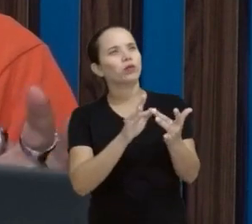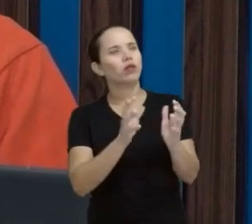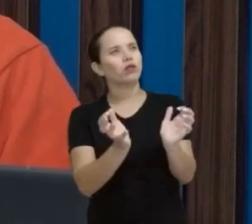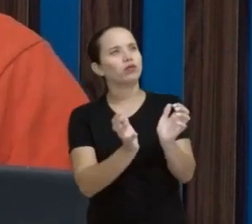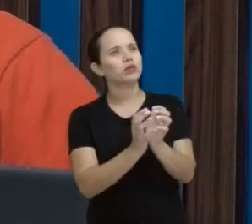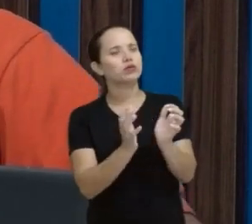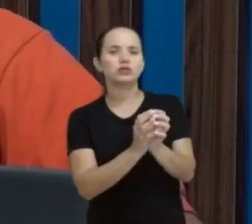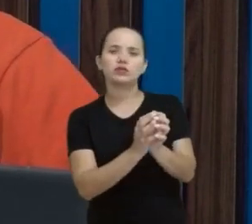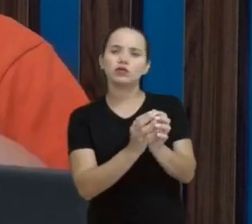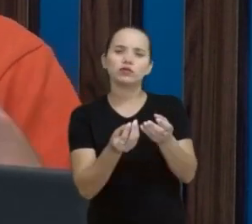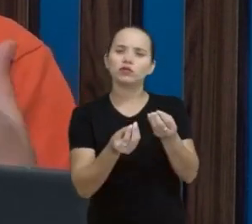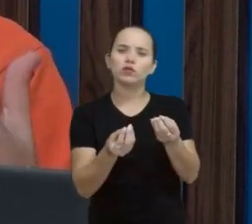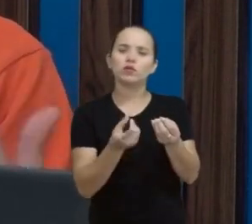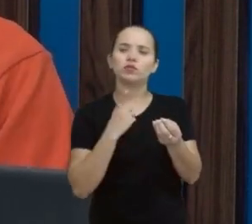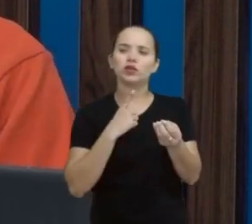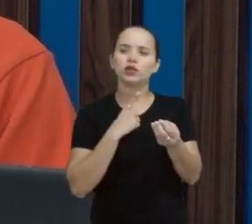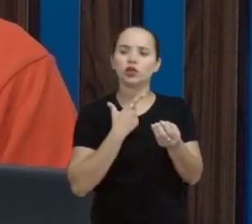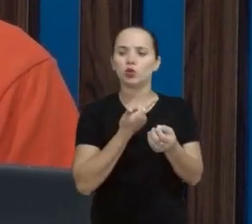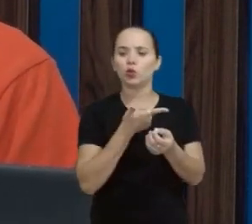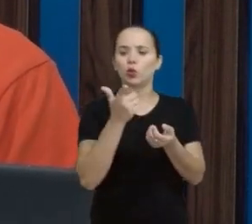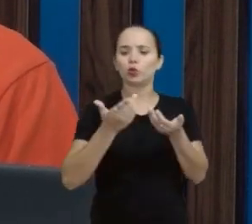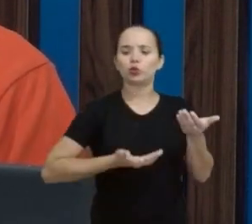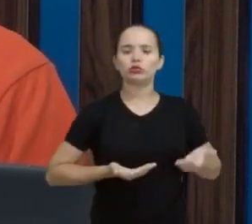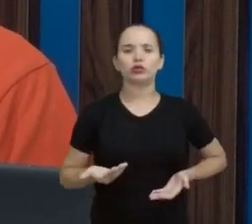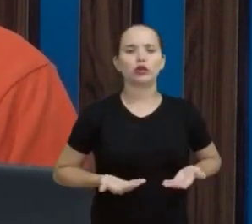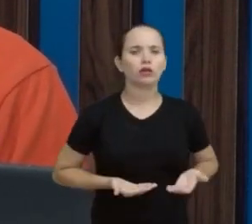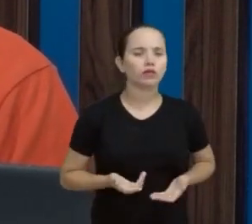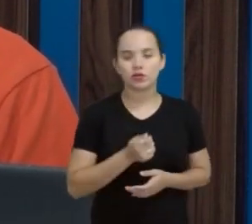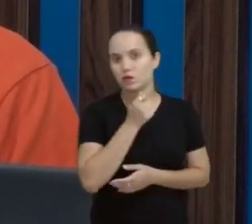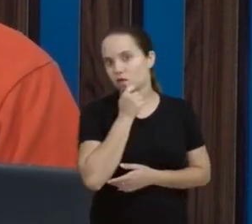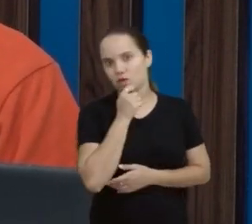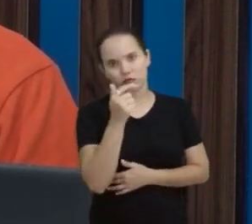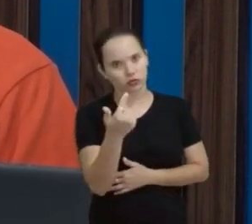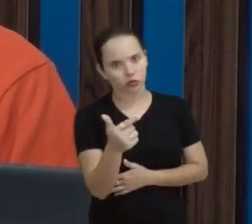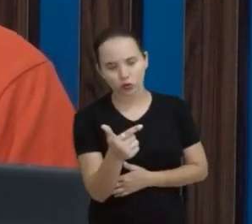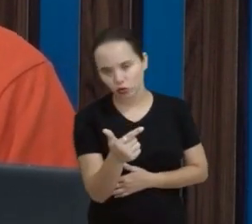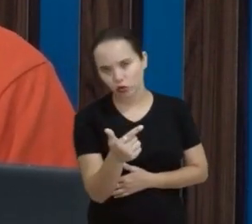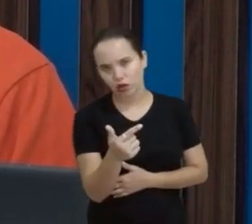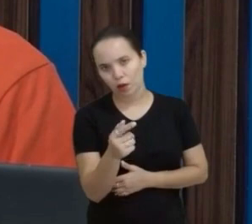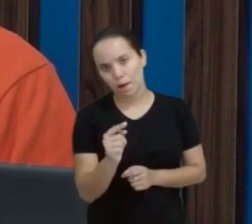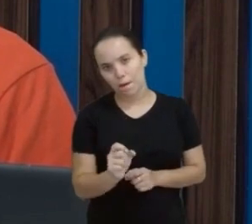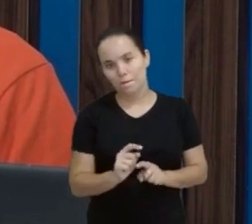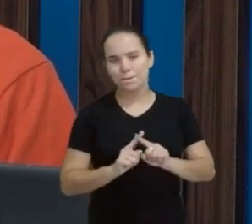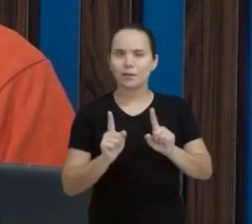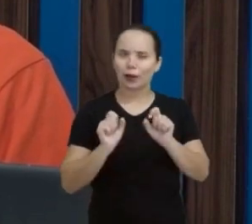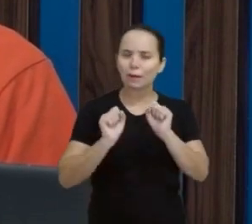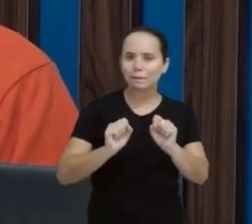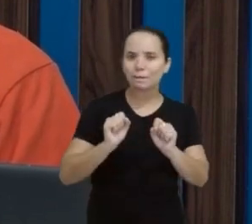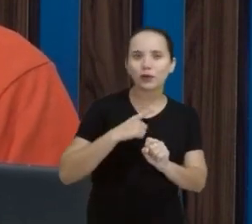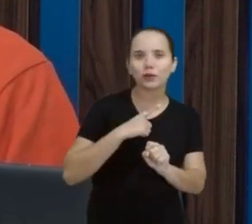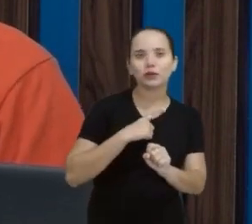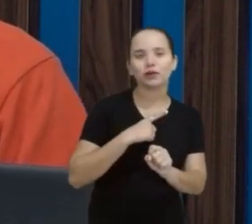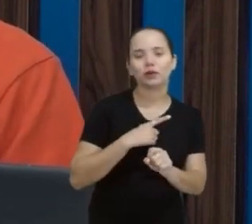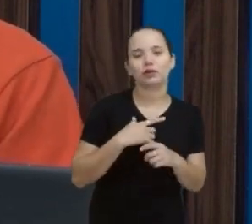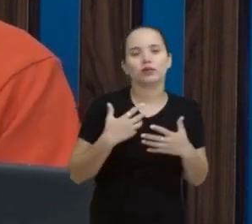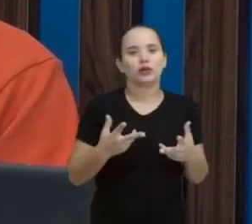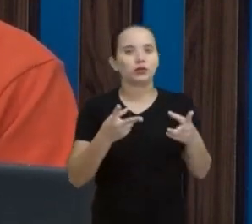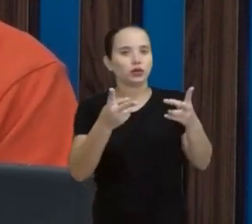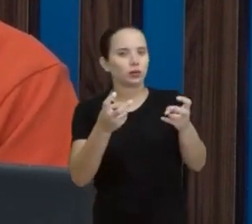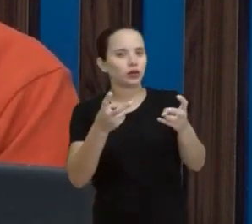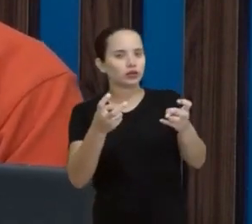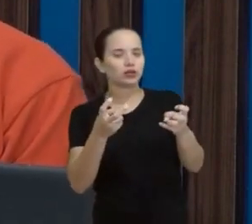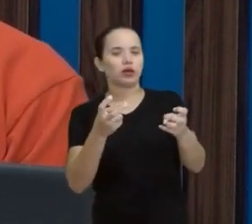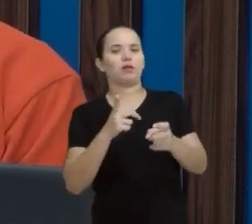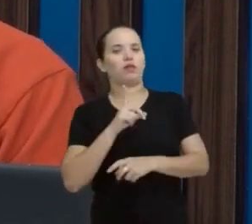ele pode ter outros serviços que ele ainda não tem e que ele poderia ter, né? A gente percebe que tem lá marcação